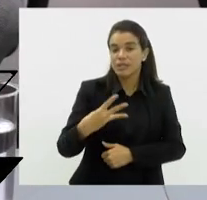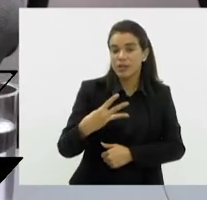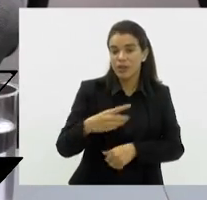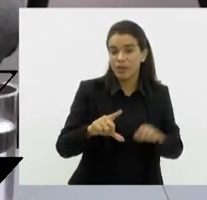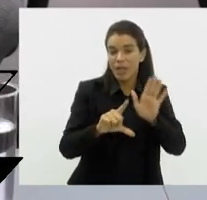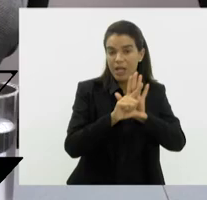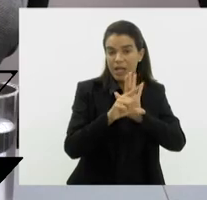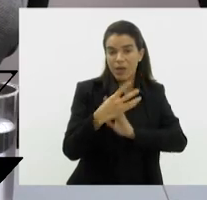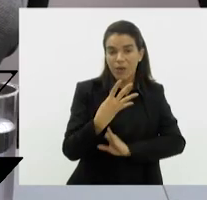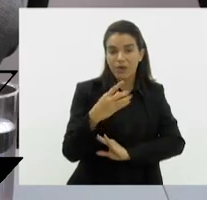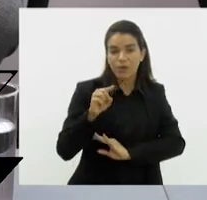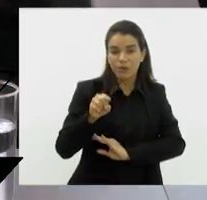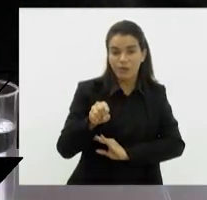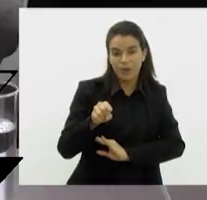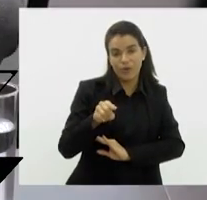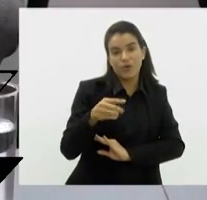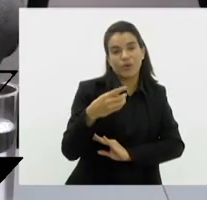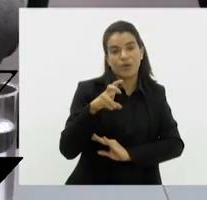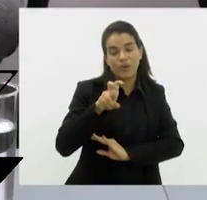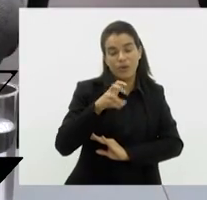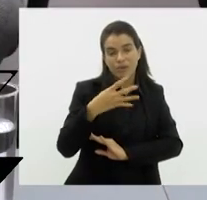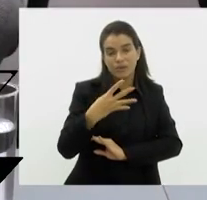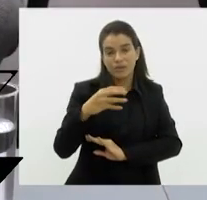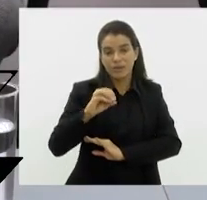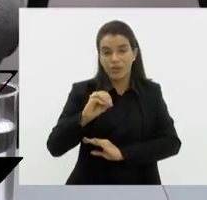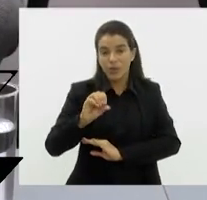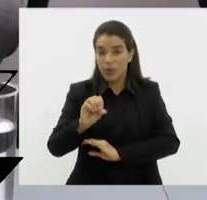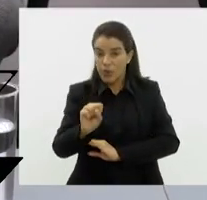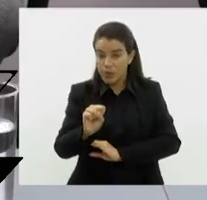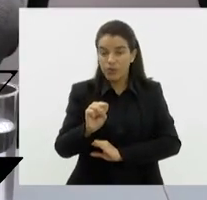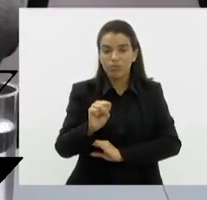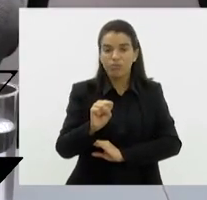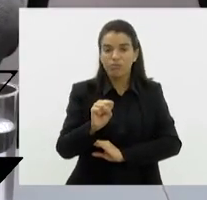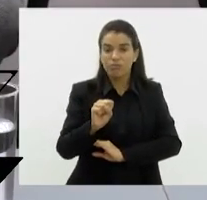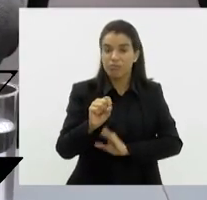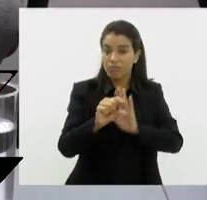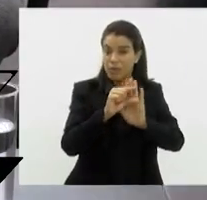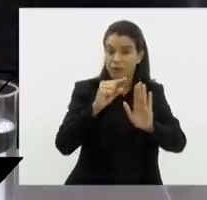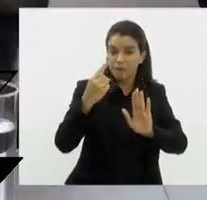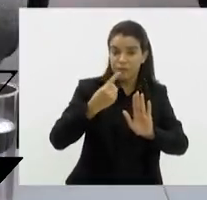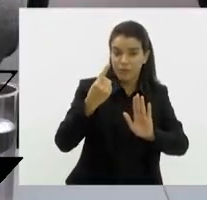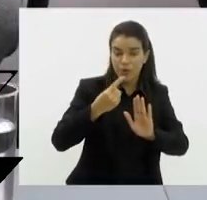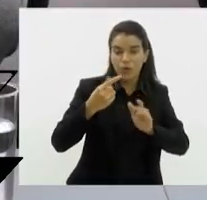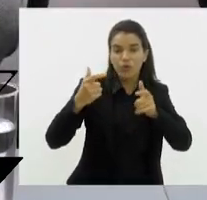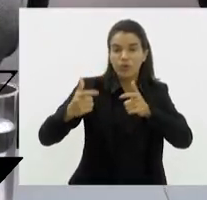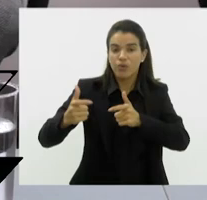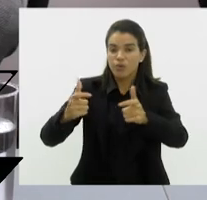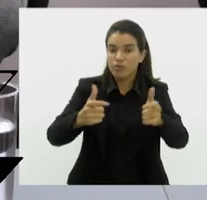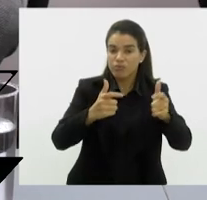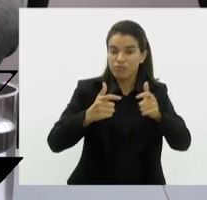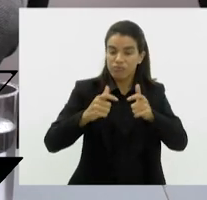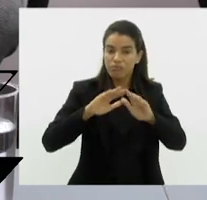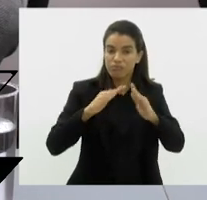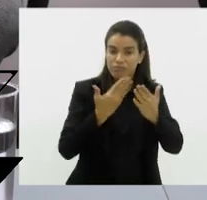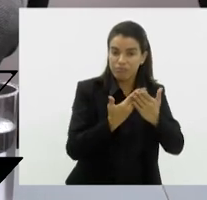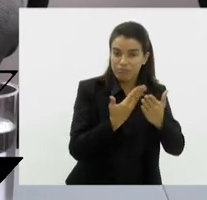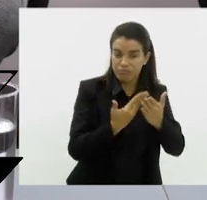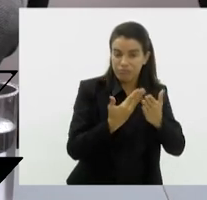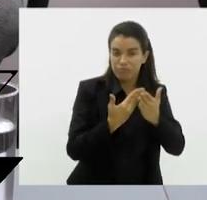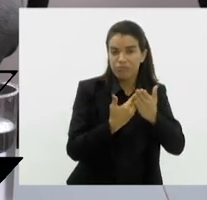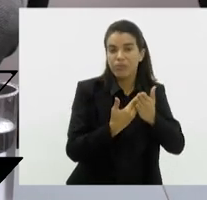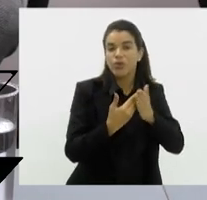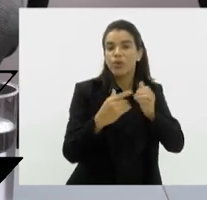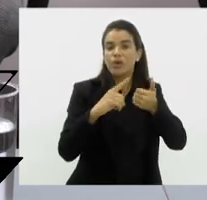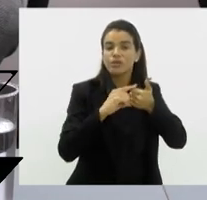Lei 4.508, de 2005. Parágrafo 1º. Os estabelecimentos de ensino mencionados no